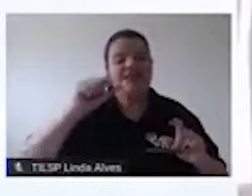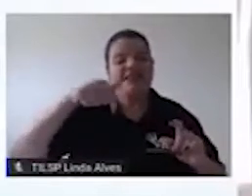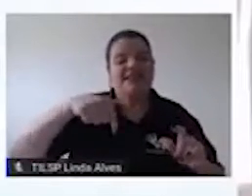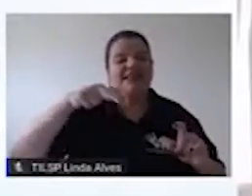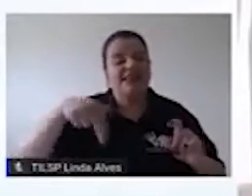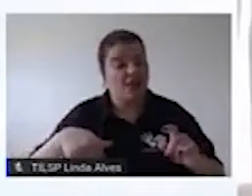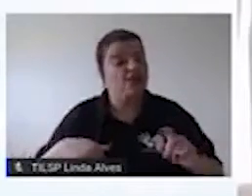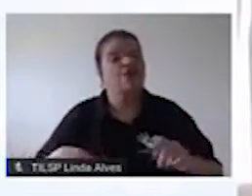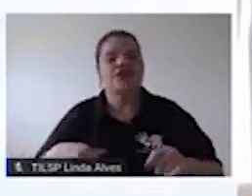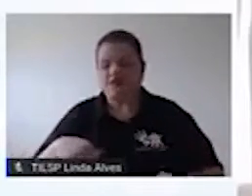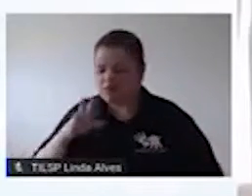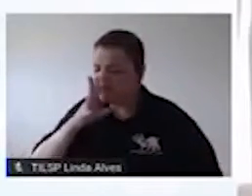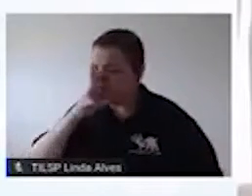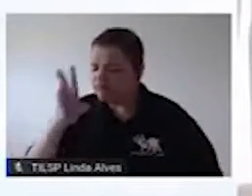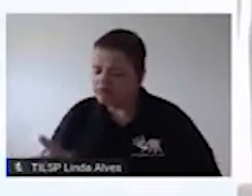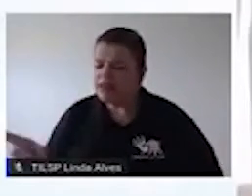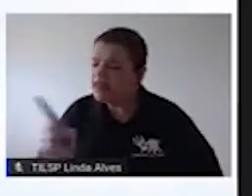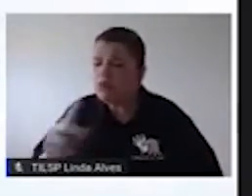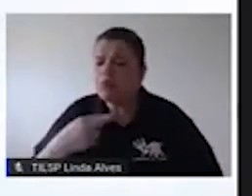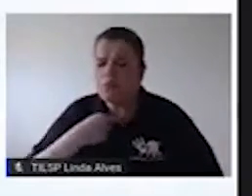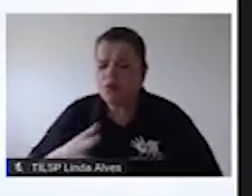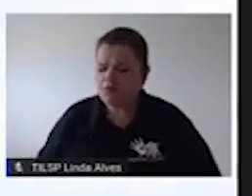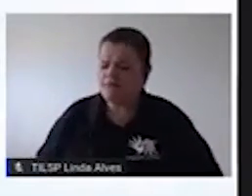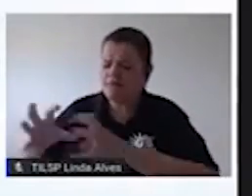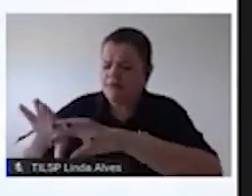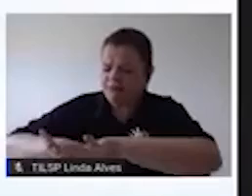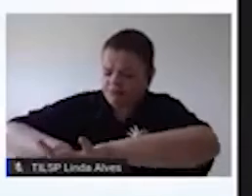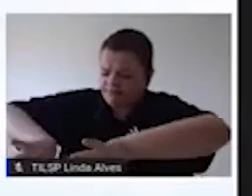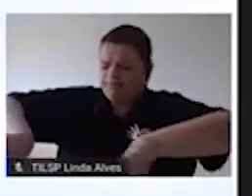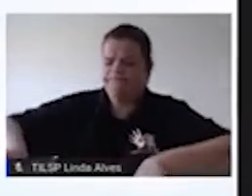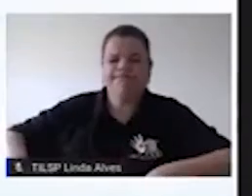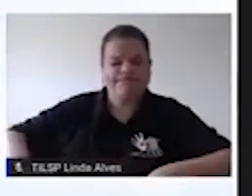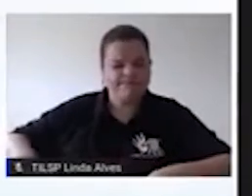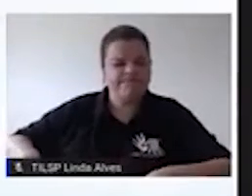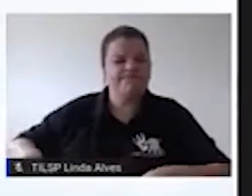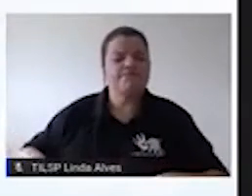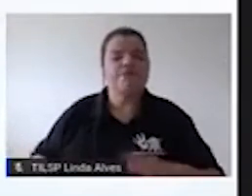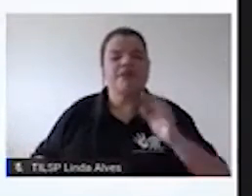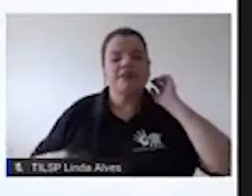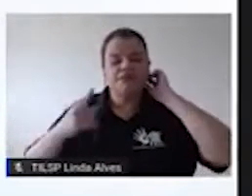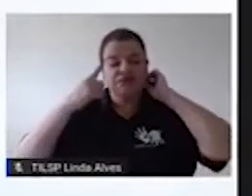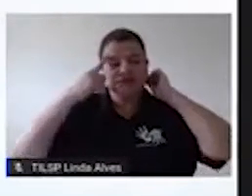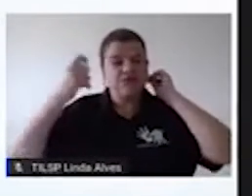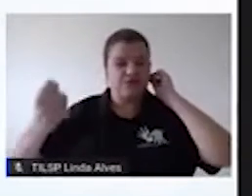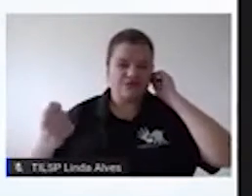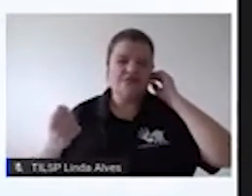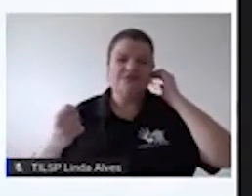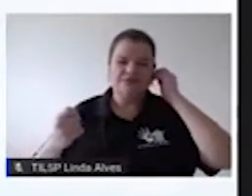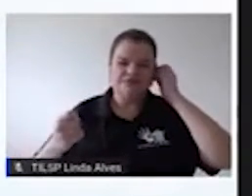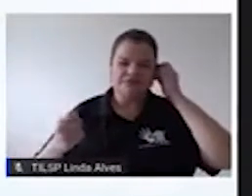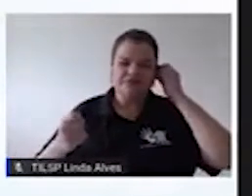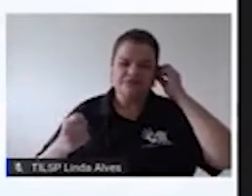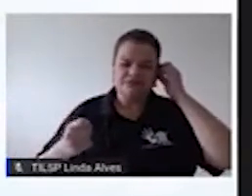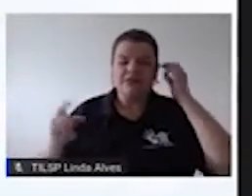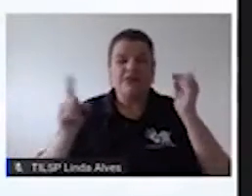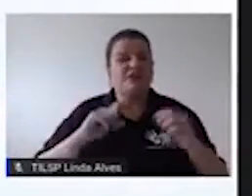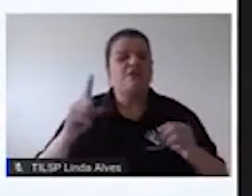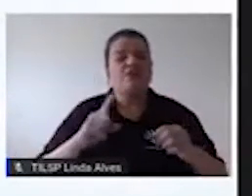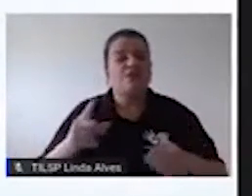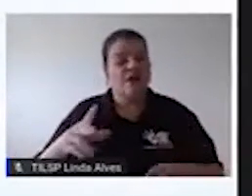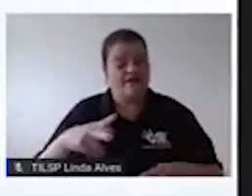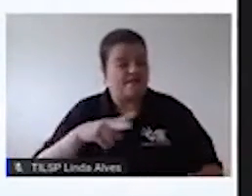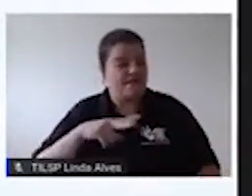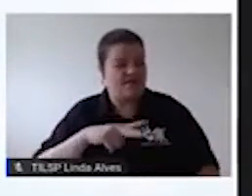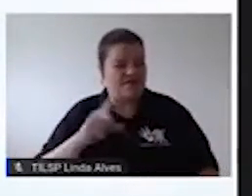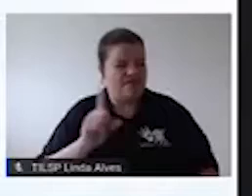sim. Sim, mete a colher, sim, né? E a violência, ela não é uma questão de assunto privado, ela é uma